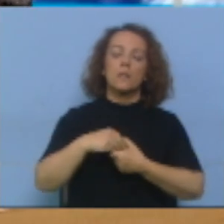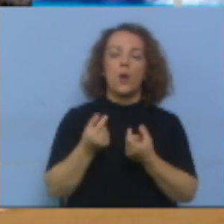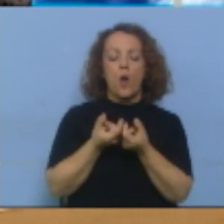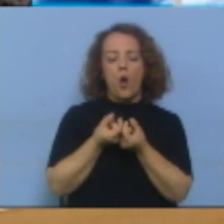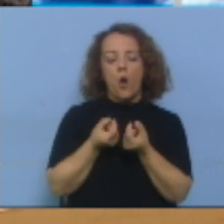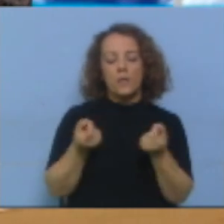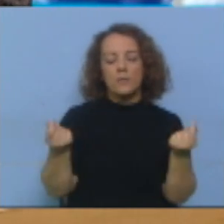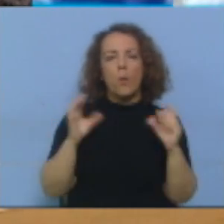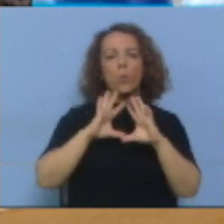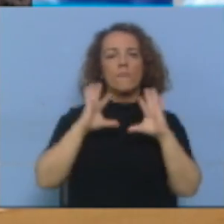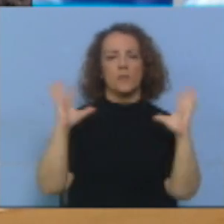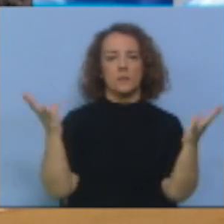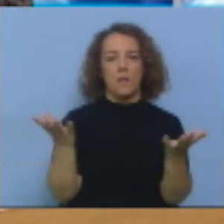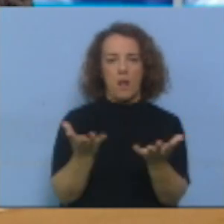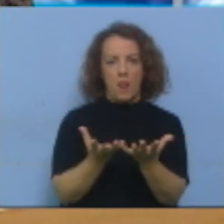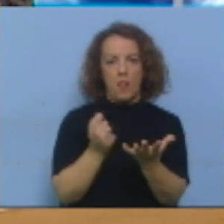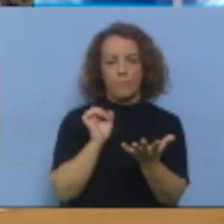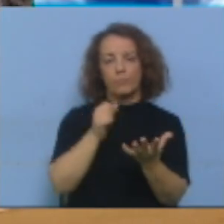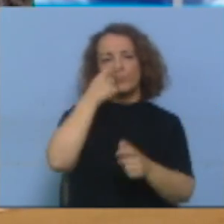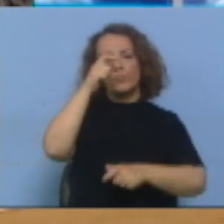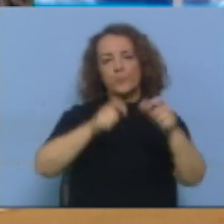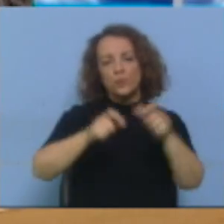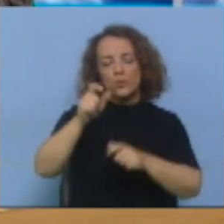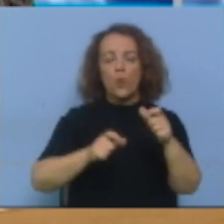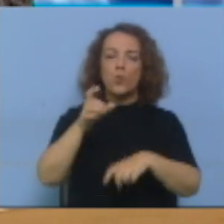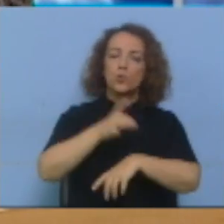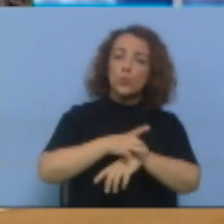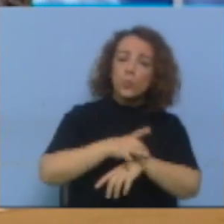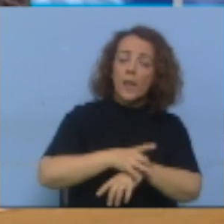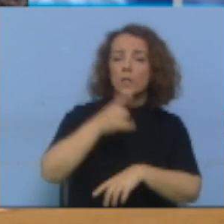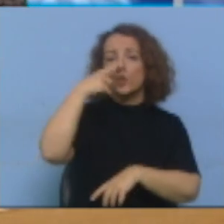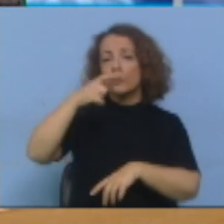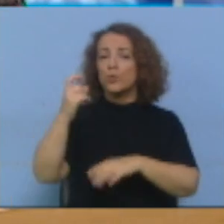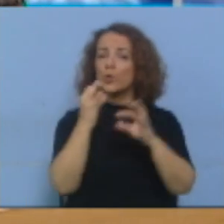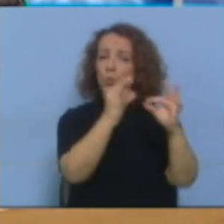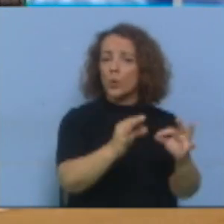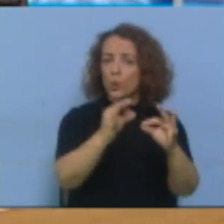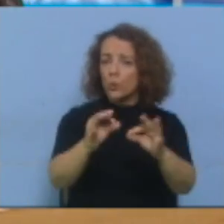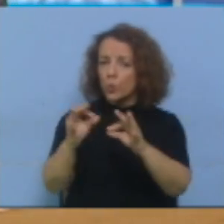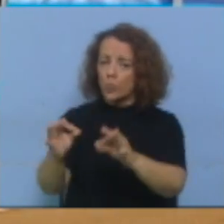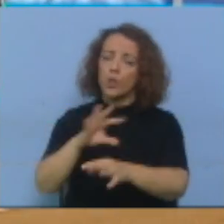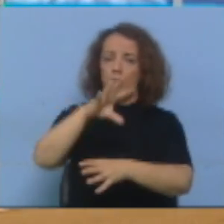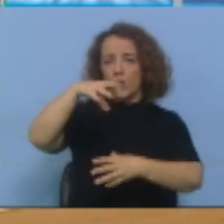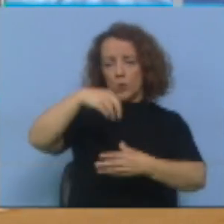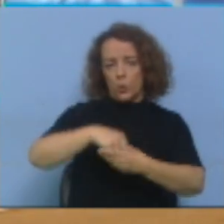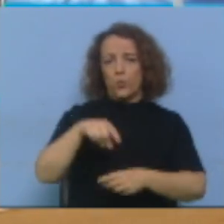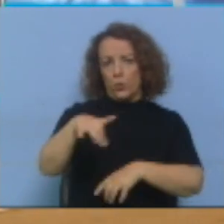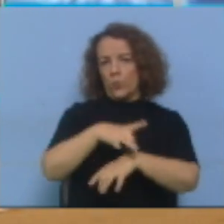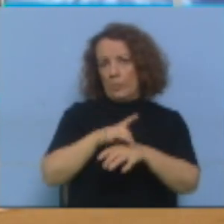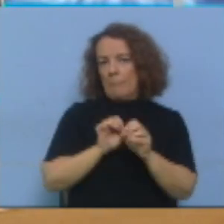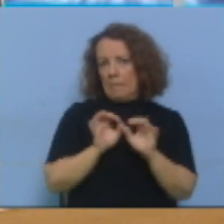na oração universal sobre os doentes, os cuidadores, todos aqueles que estão implicados no combate a esta